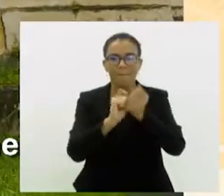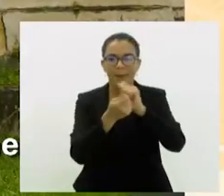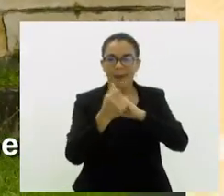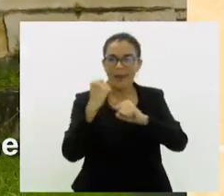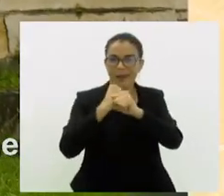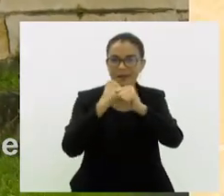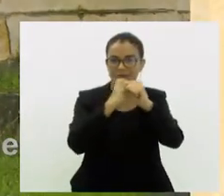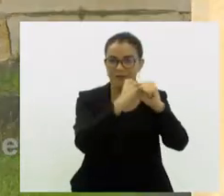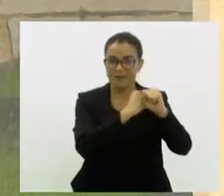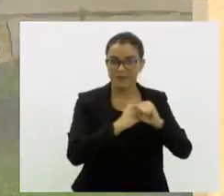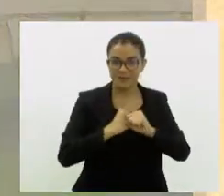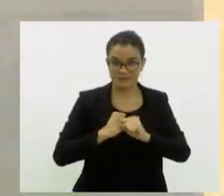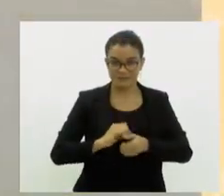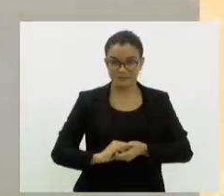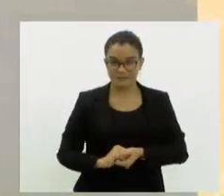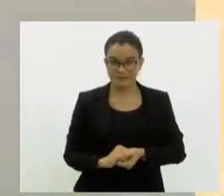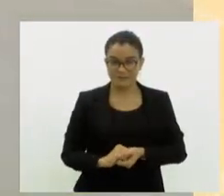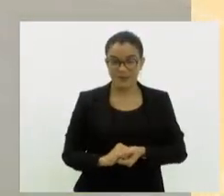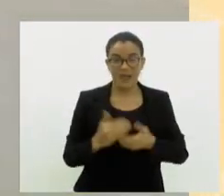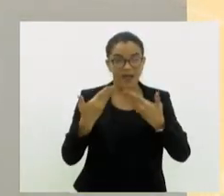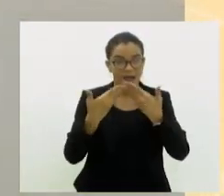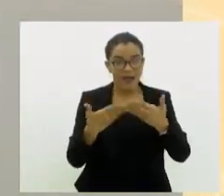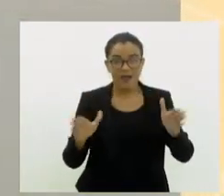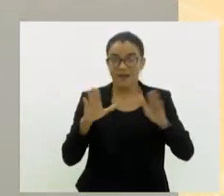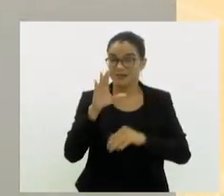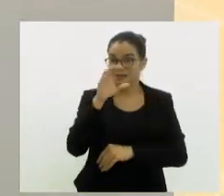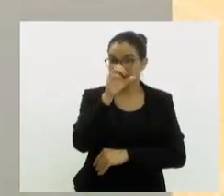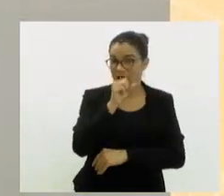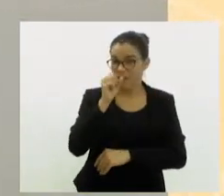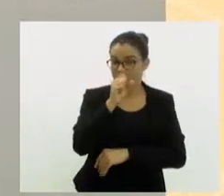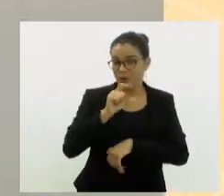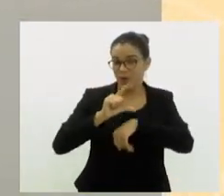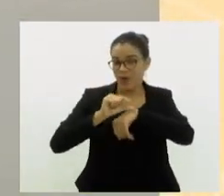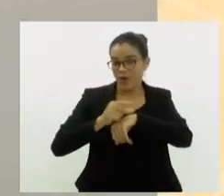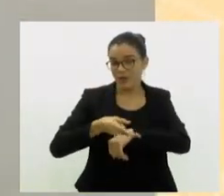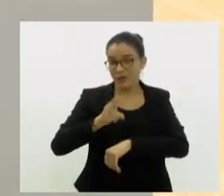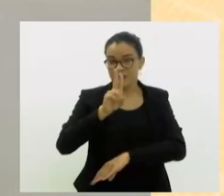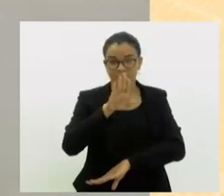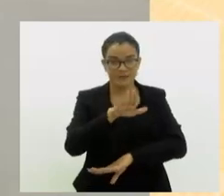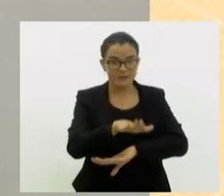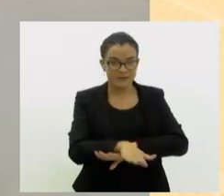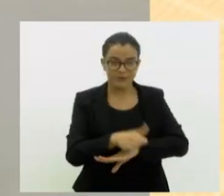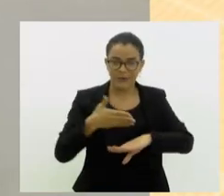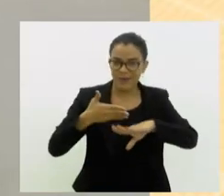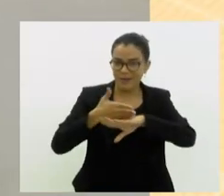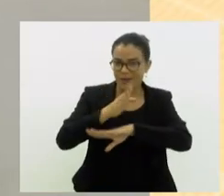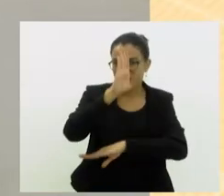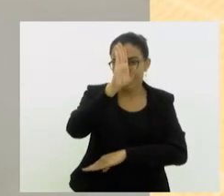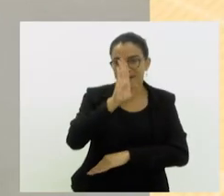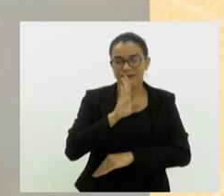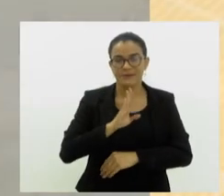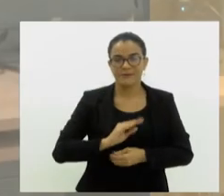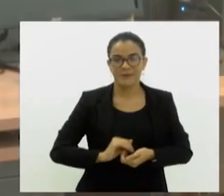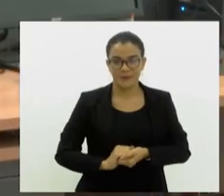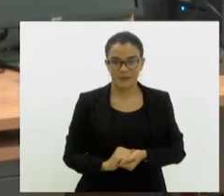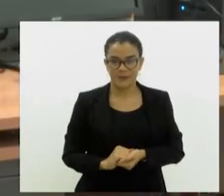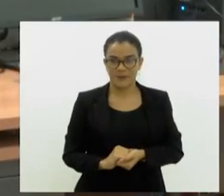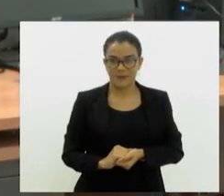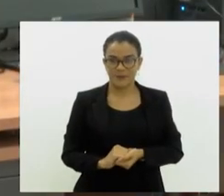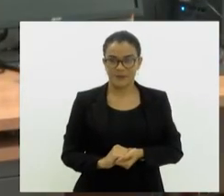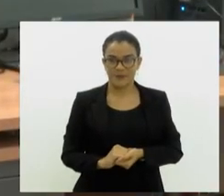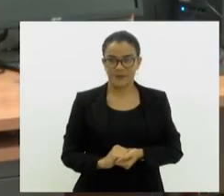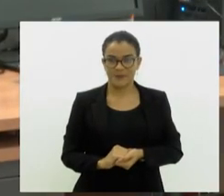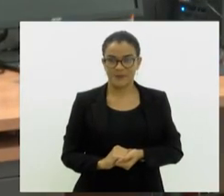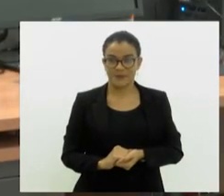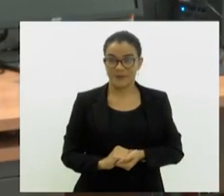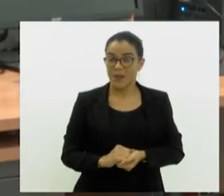fotógrafo Paulo Santana. A abertura será neste sábado, às 2 da tarde, com a entrada gratuita.